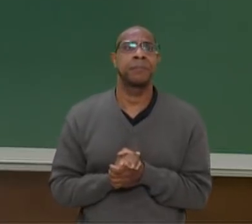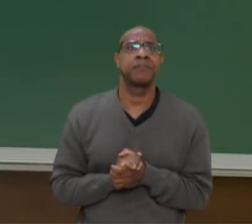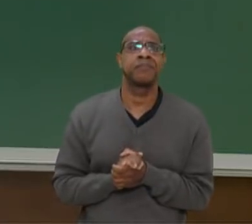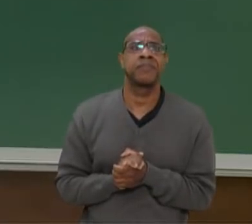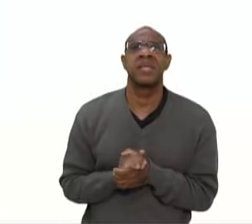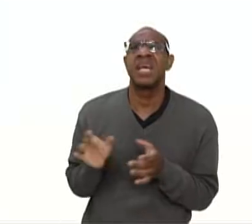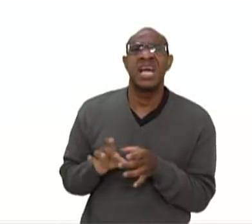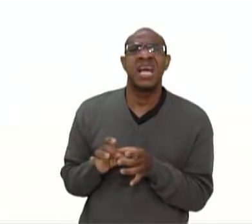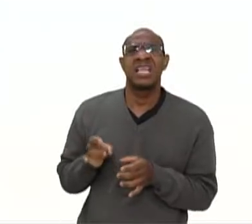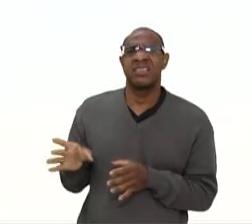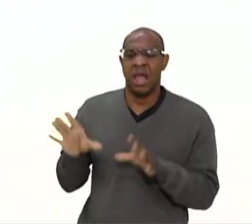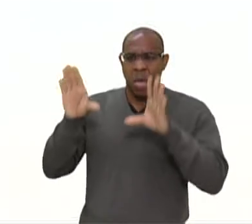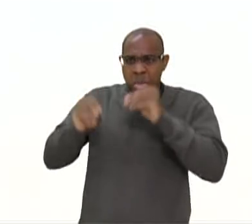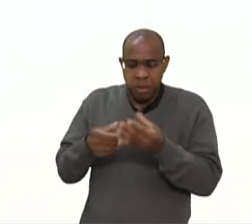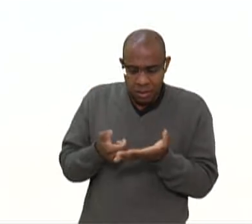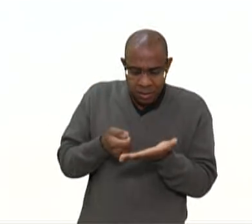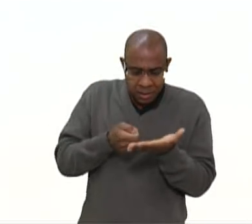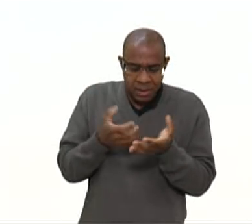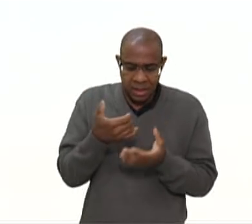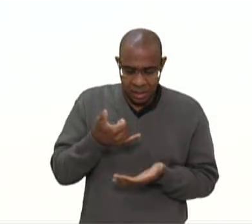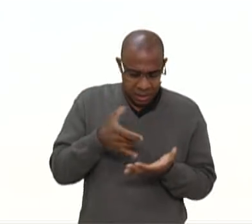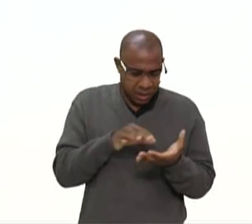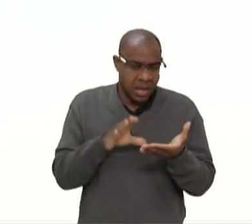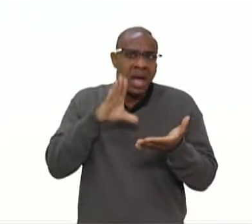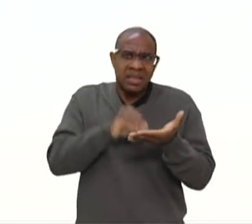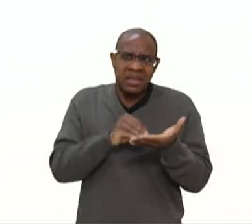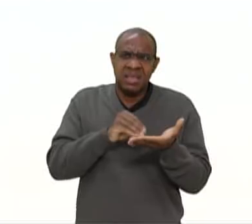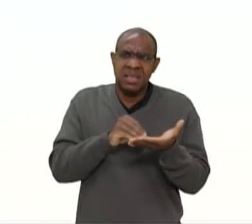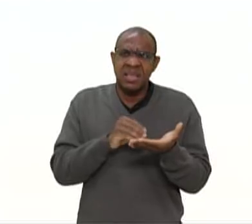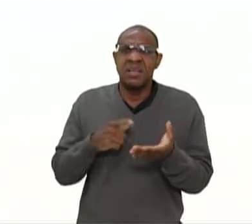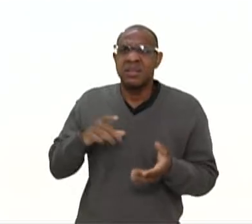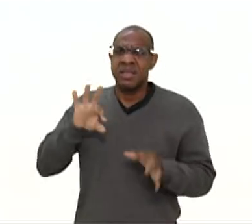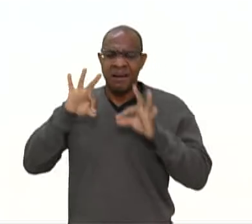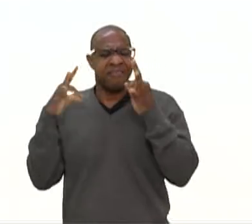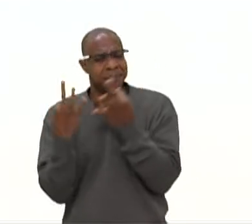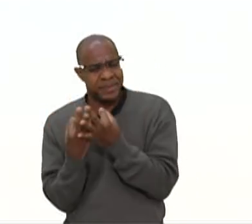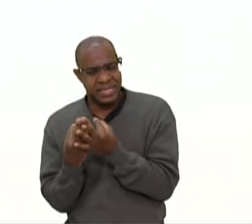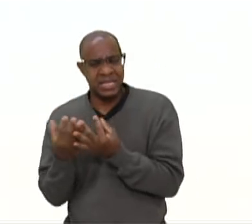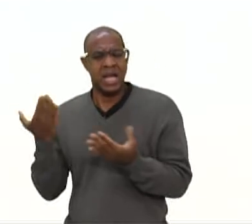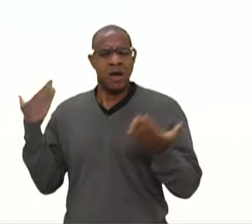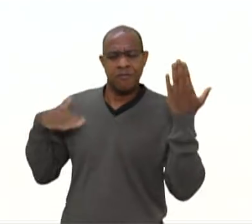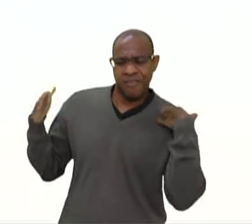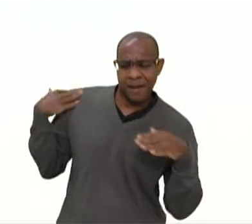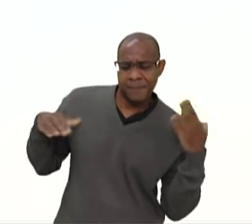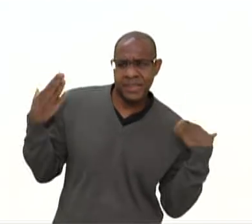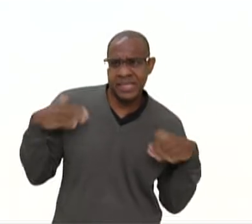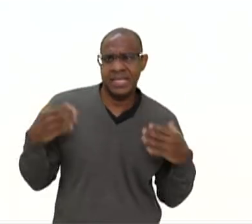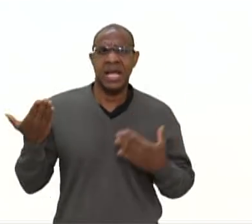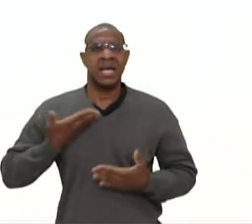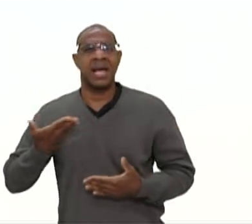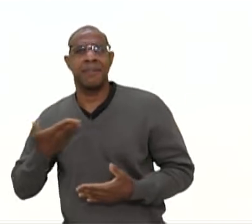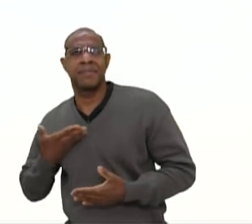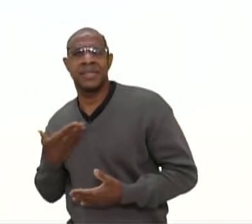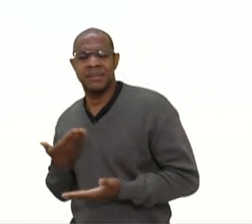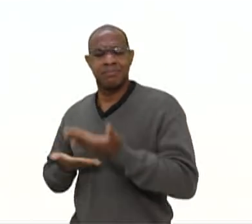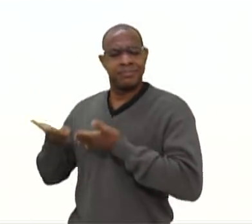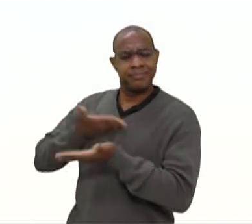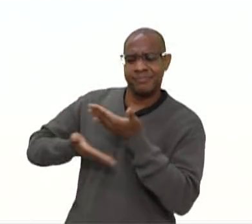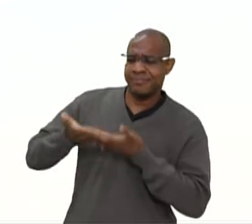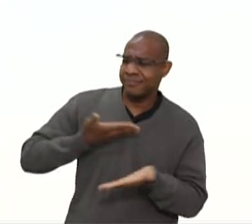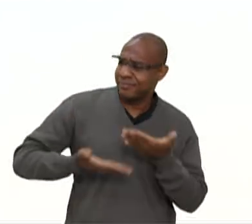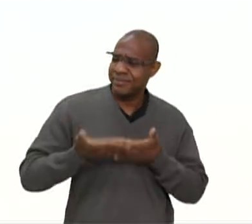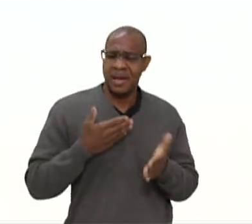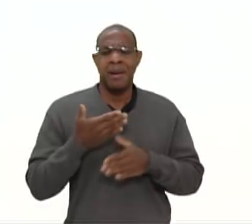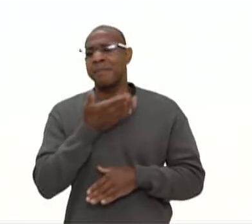o celular desligado quando estiver em família, curtir um passeio sem tantas selfies e dar preferência